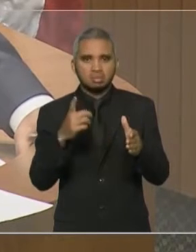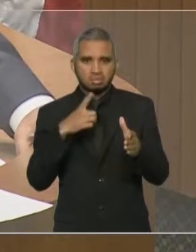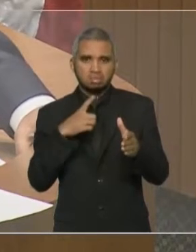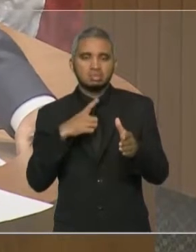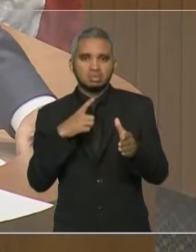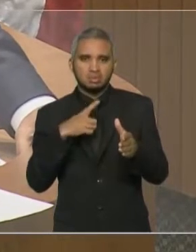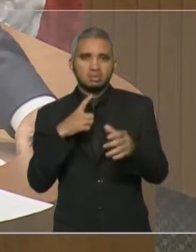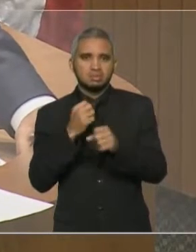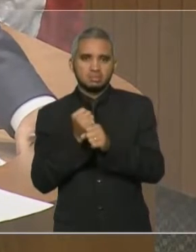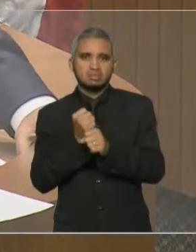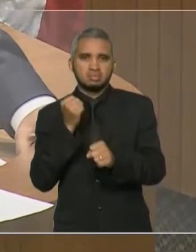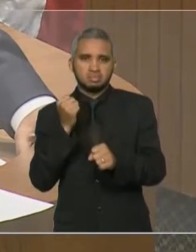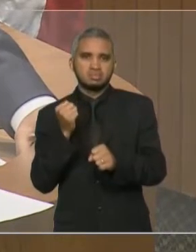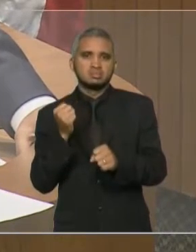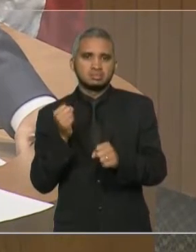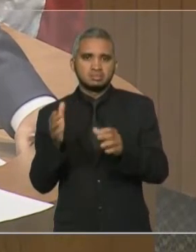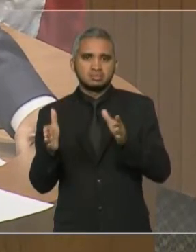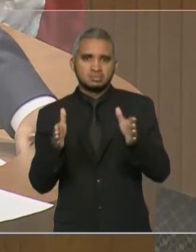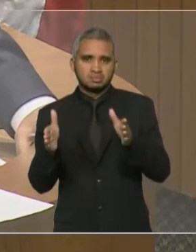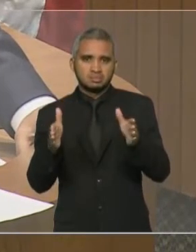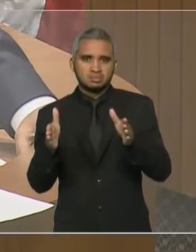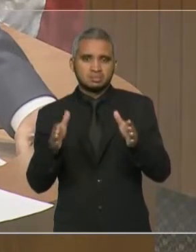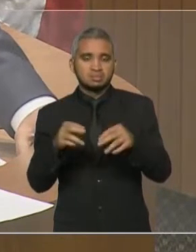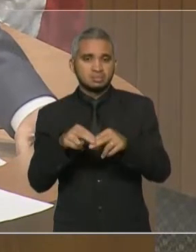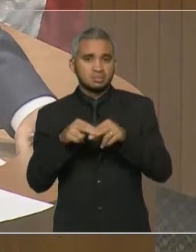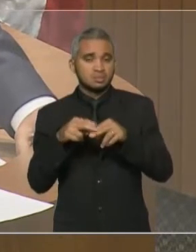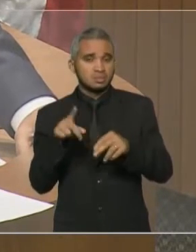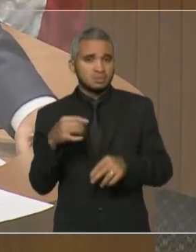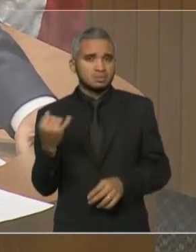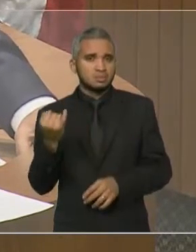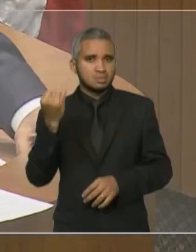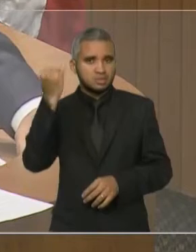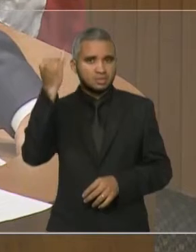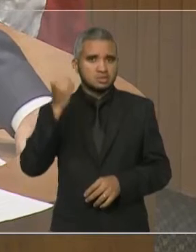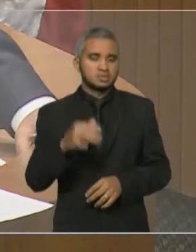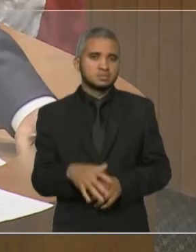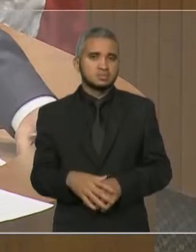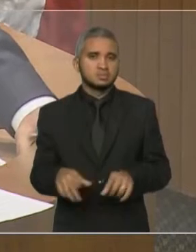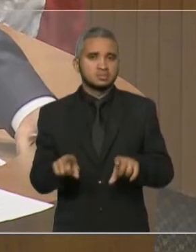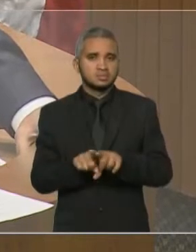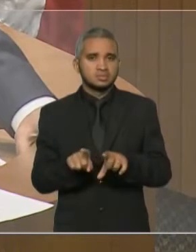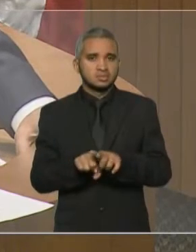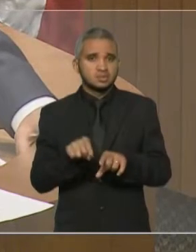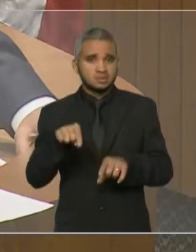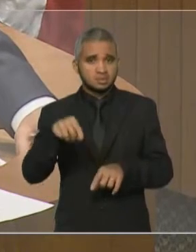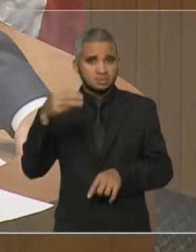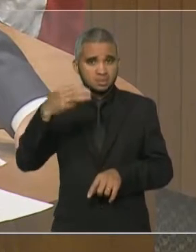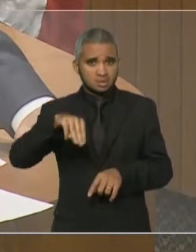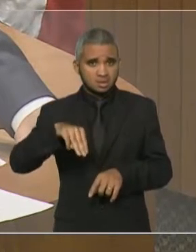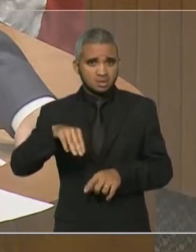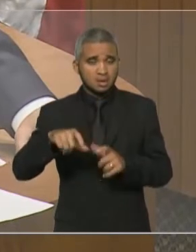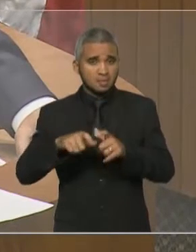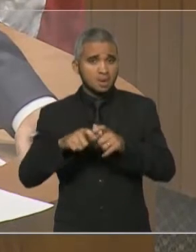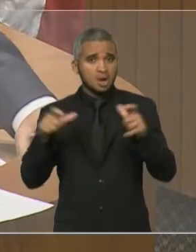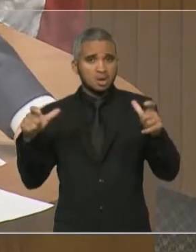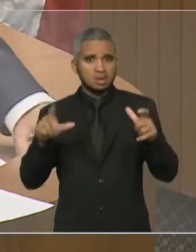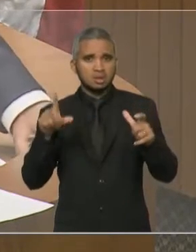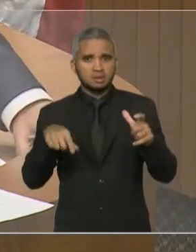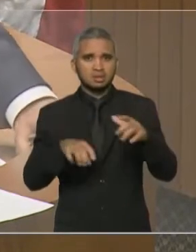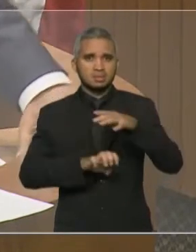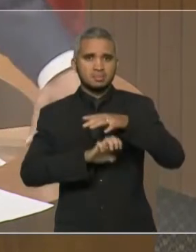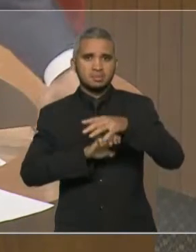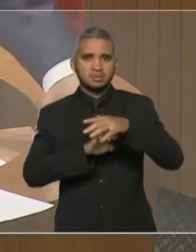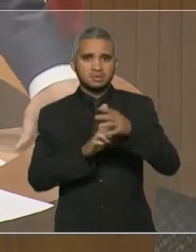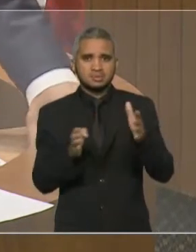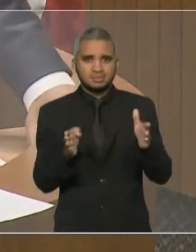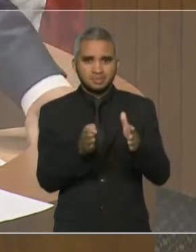E a maioria das empresas do estado do Maranhão são micro e pequenas empresas. Alguém pode de